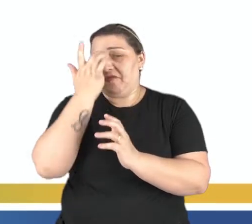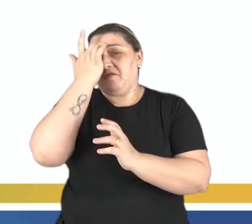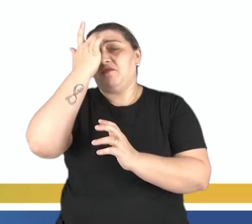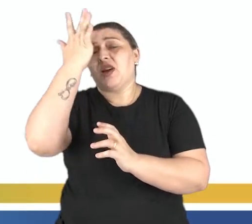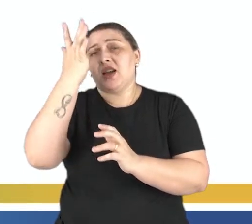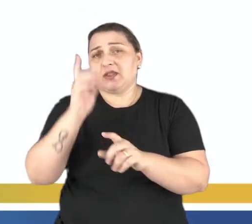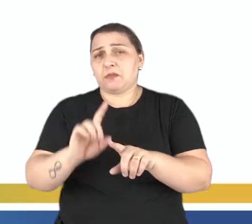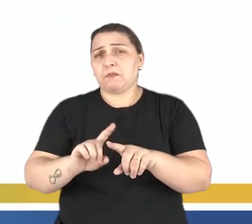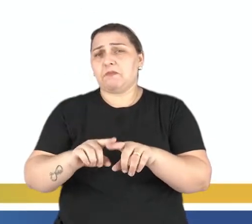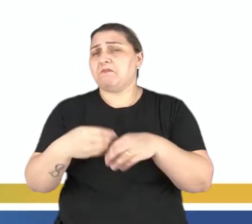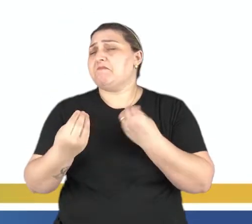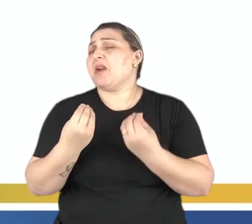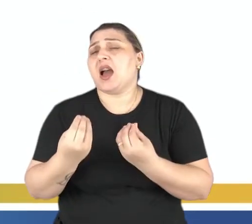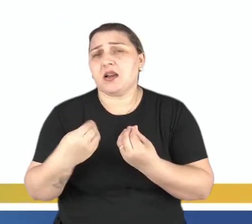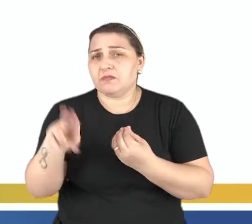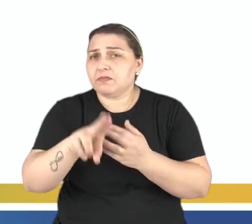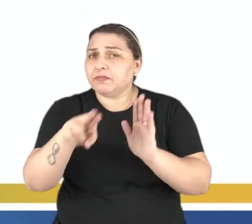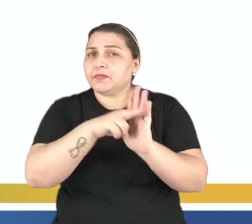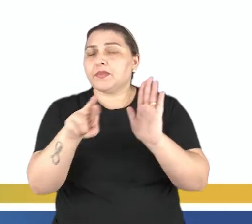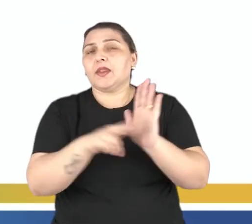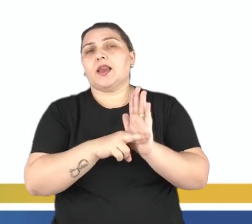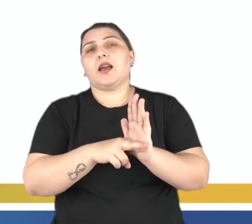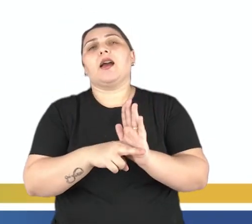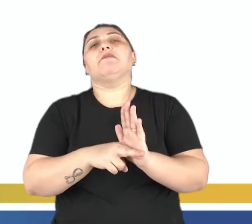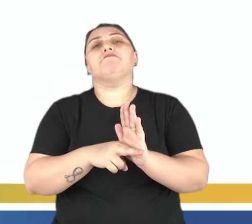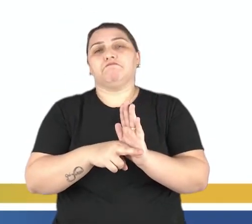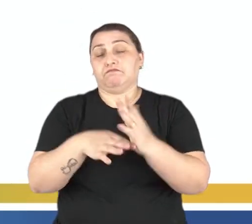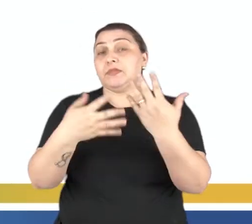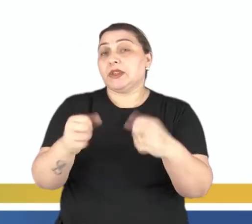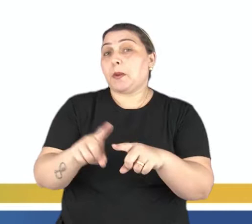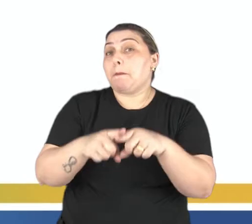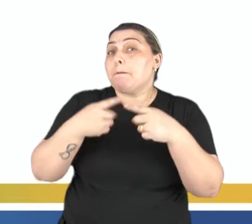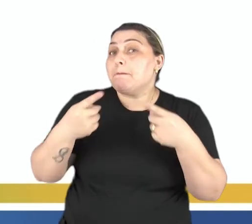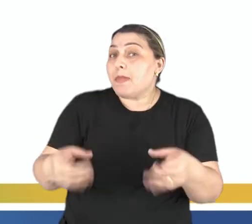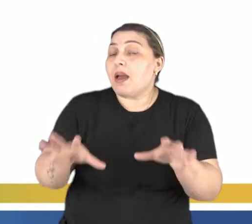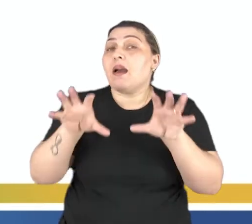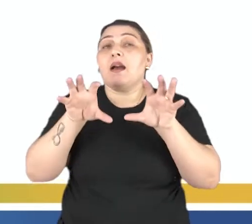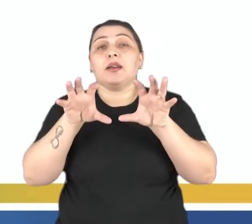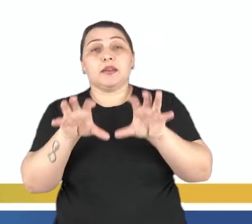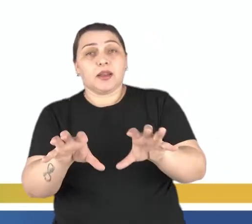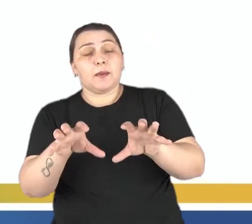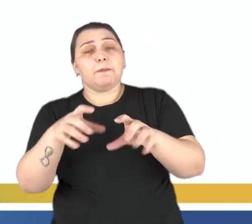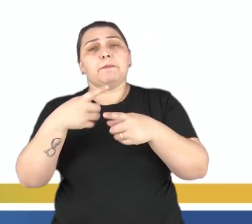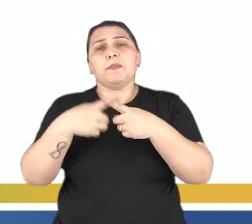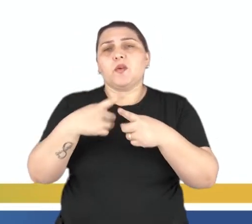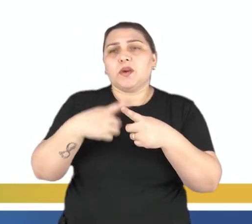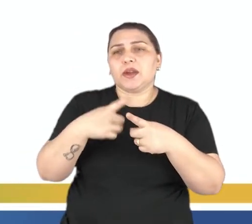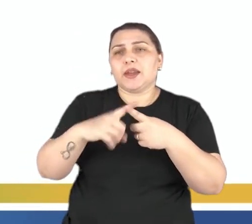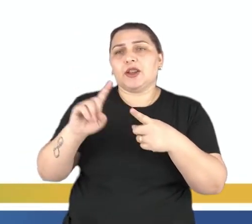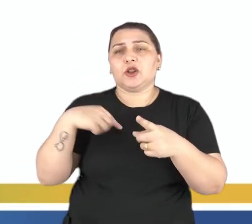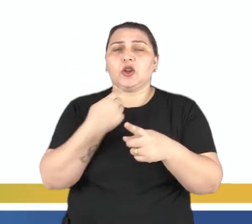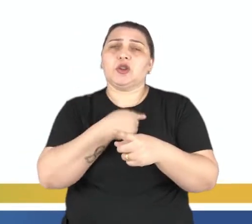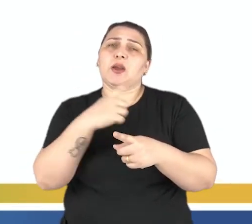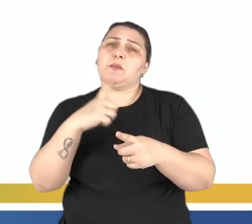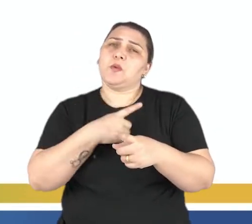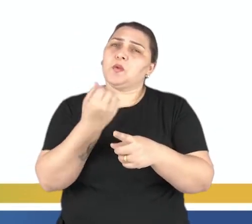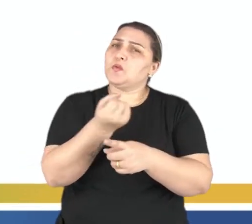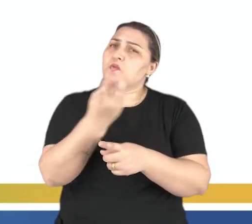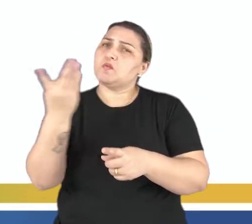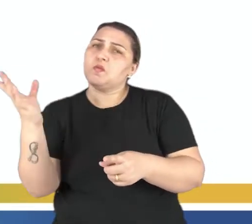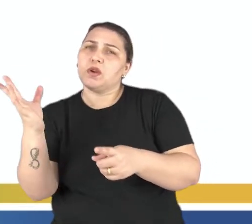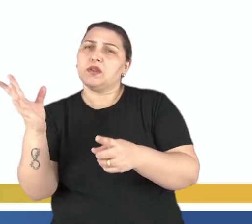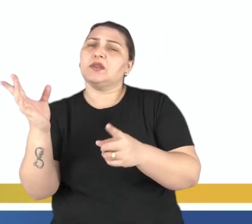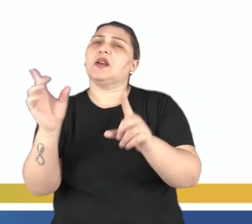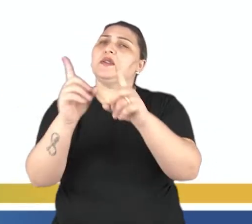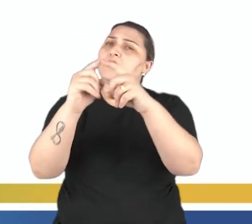para que usar fórmula? Bem, concordo com você nesse caso. Por quê? Nós temos uma quantidade